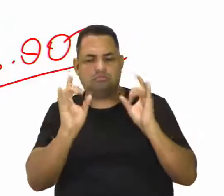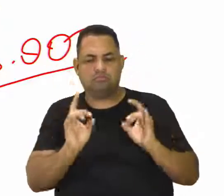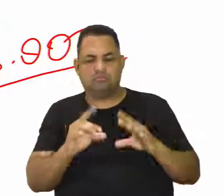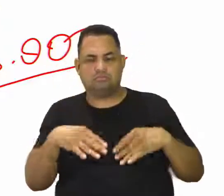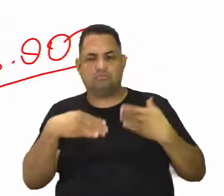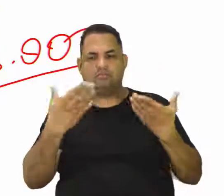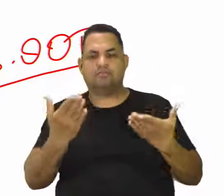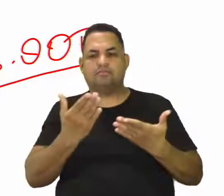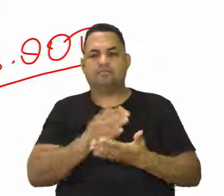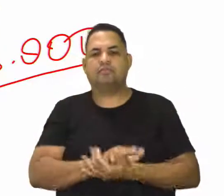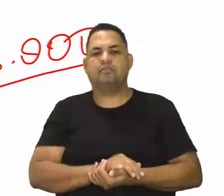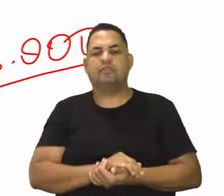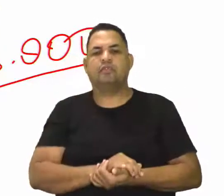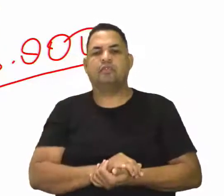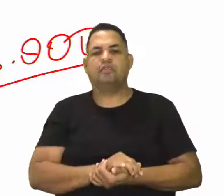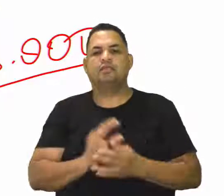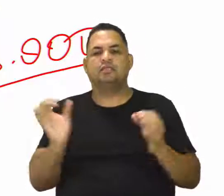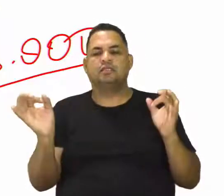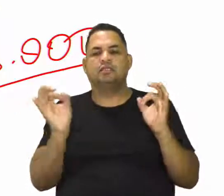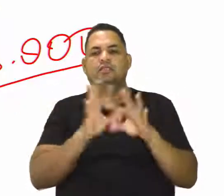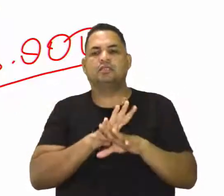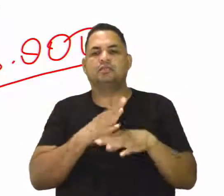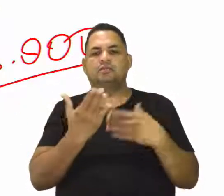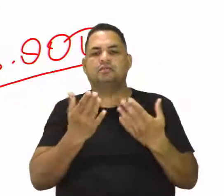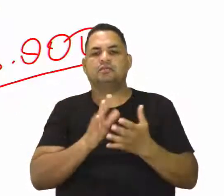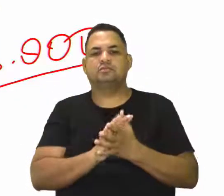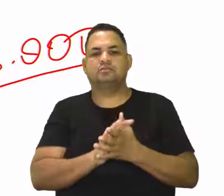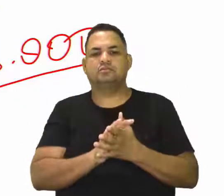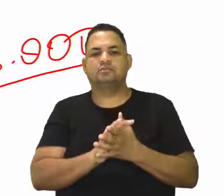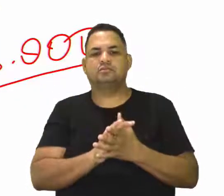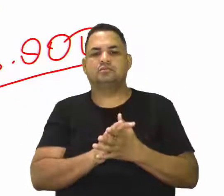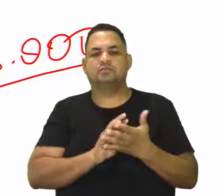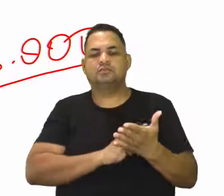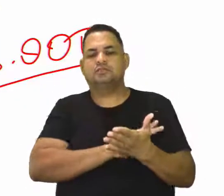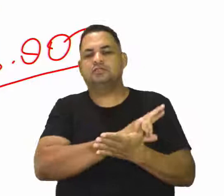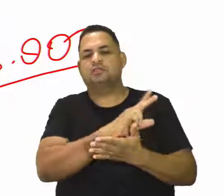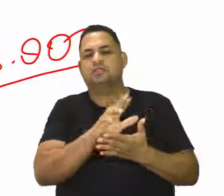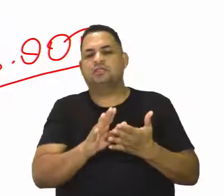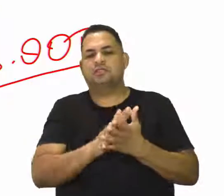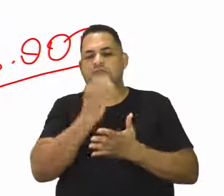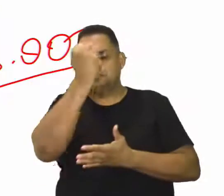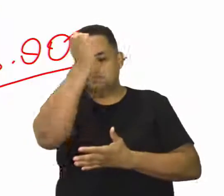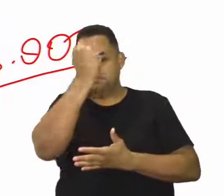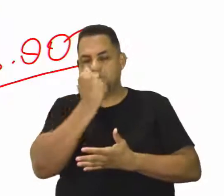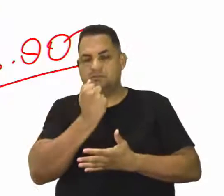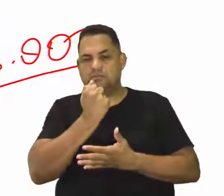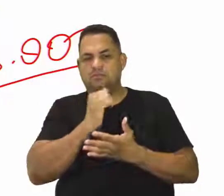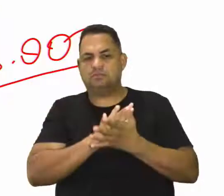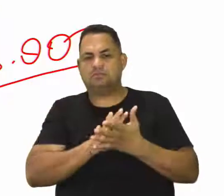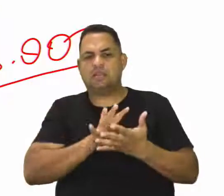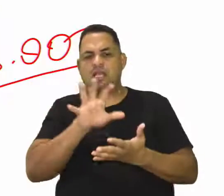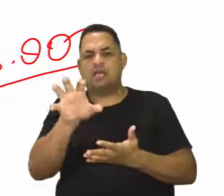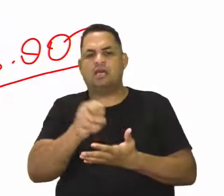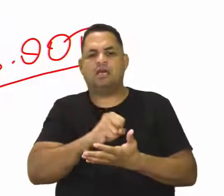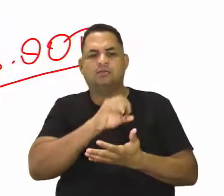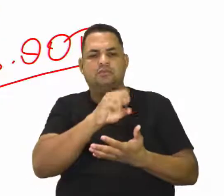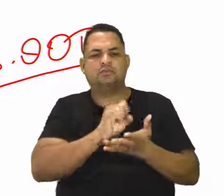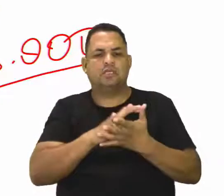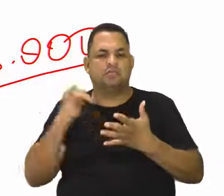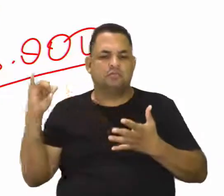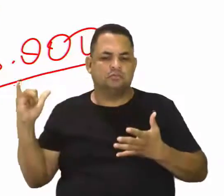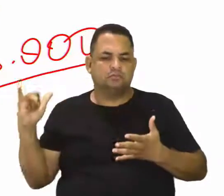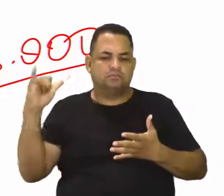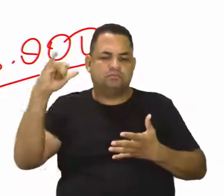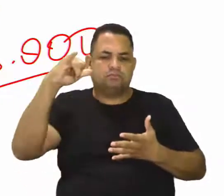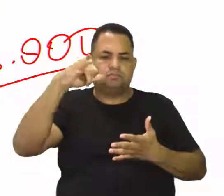detalhes E aí chegaram a usar o que tantos terroristas raptaram tantos aviões